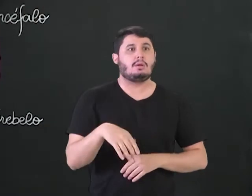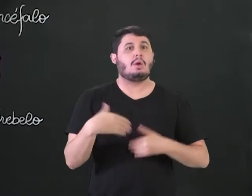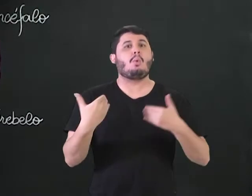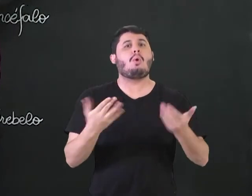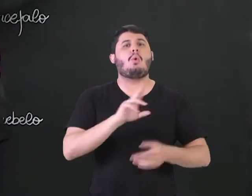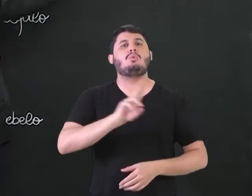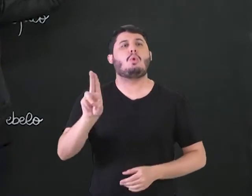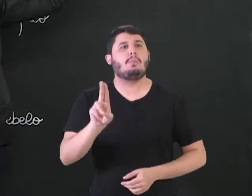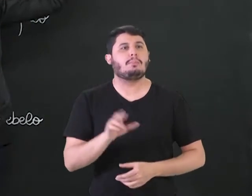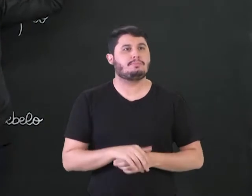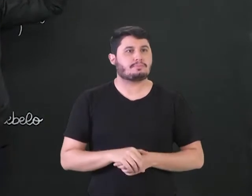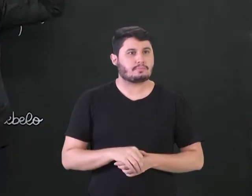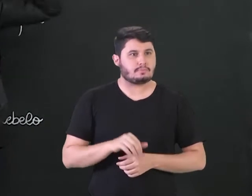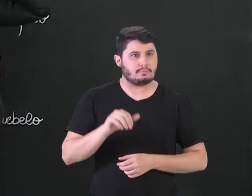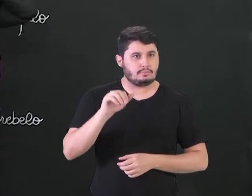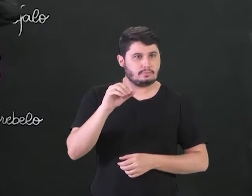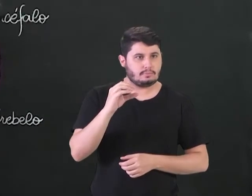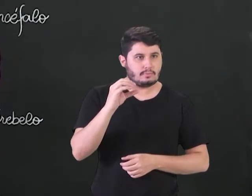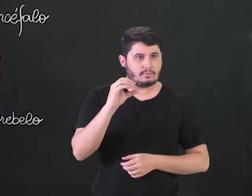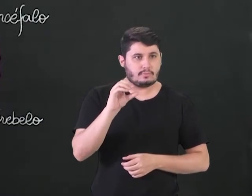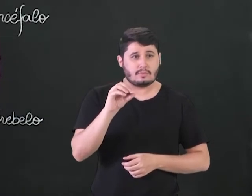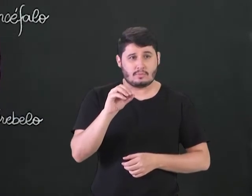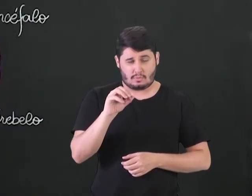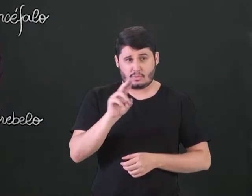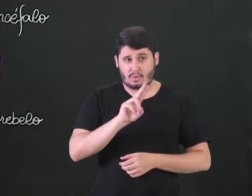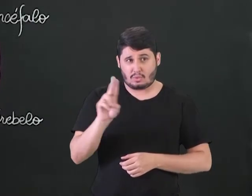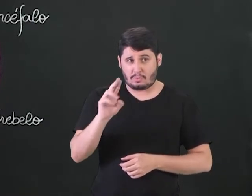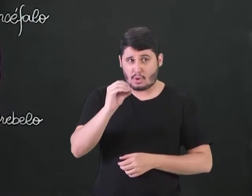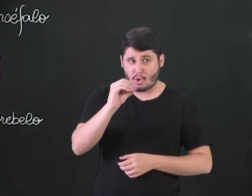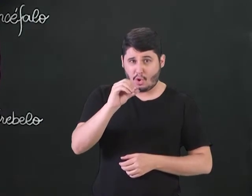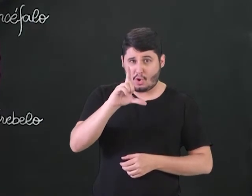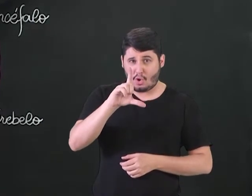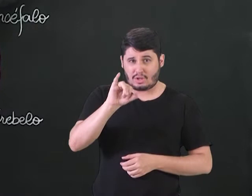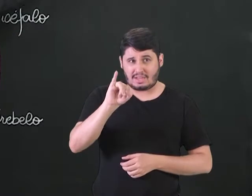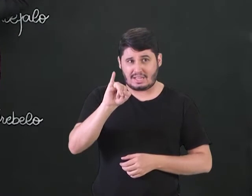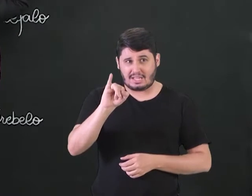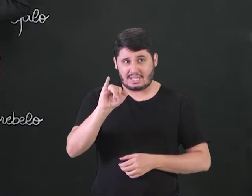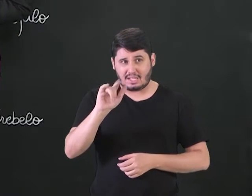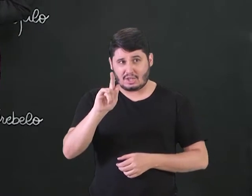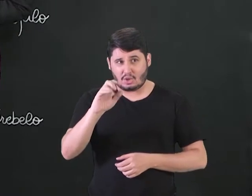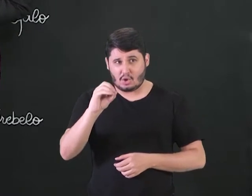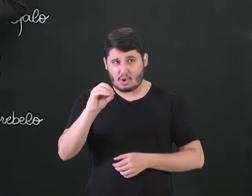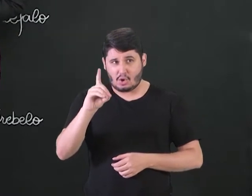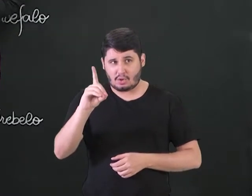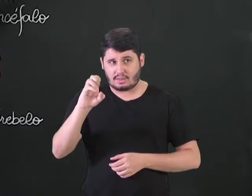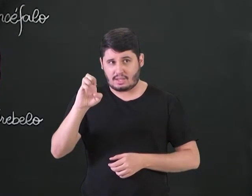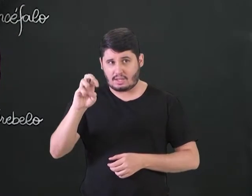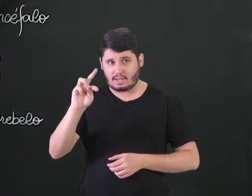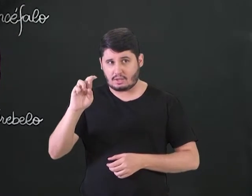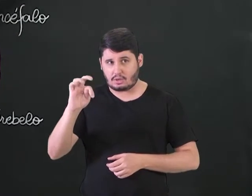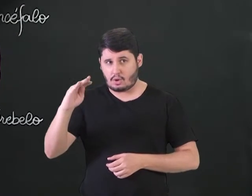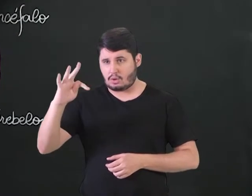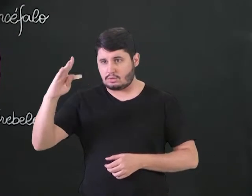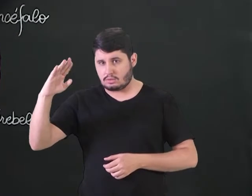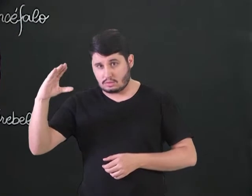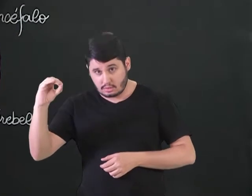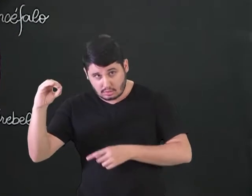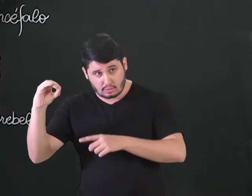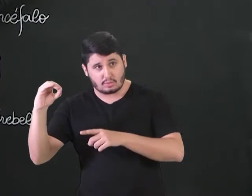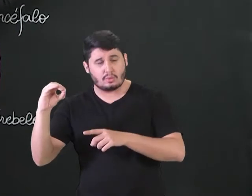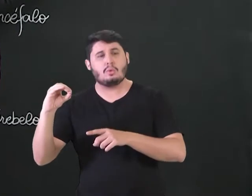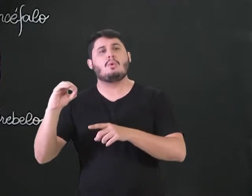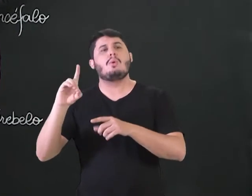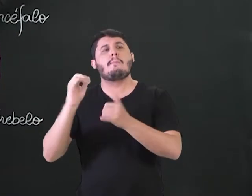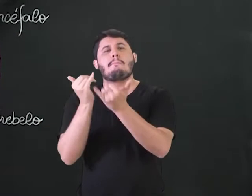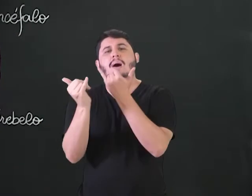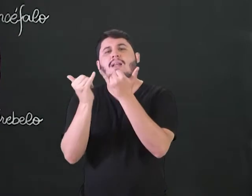e o astrócito. E você, não, socorro, o que é isso? Astrócito lembra estrela, né? Olha a aparência dele. O